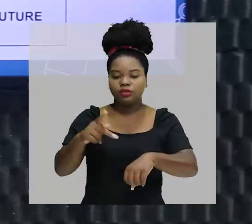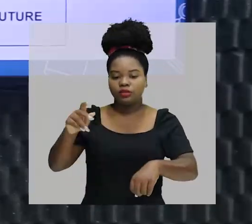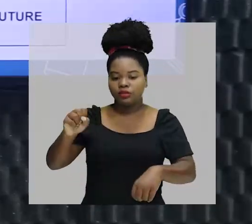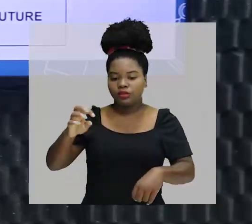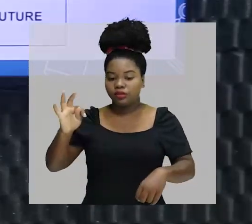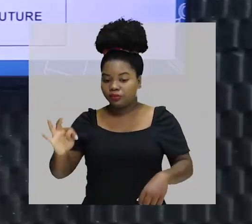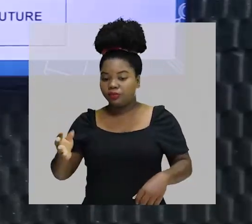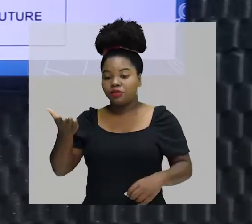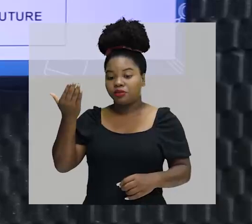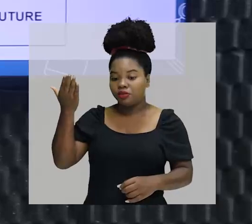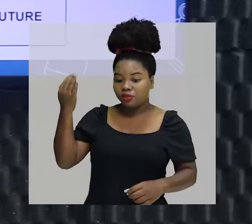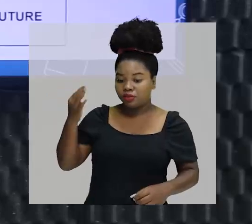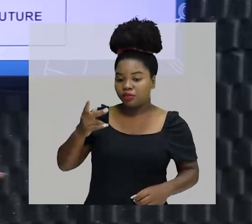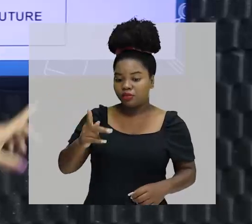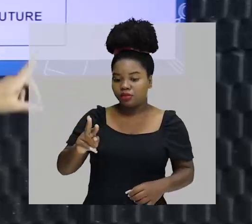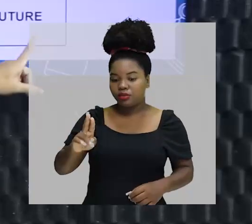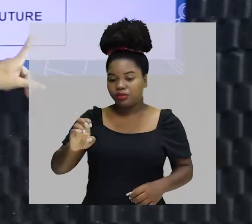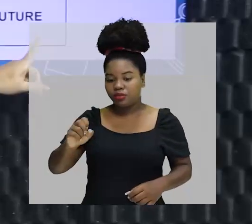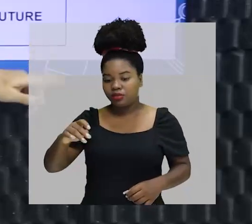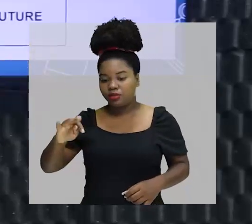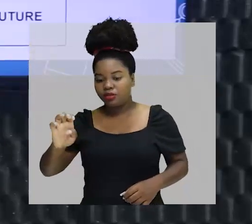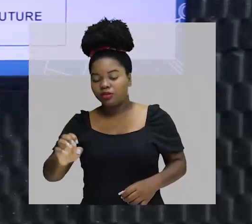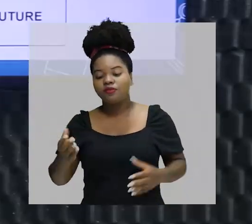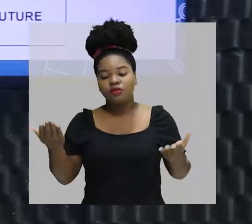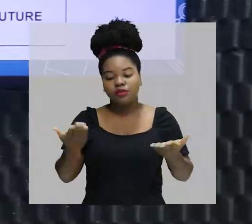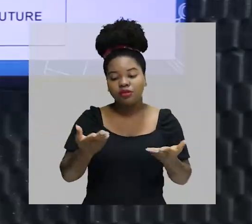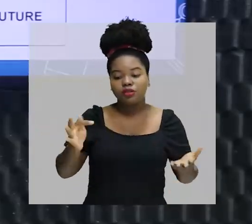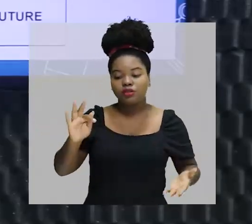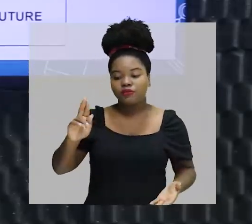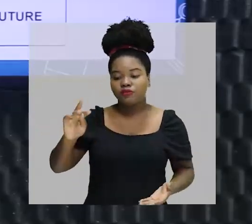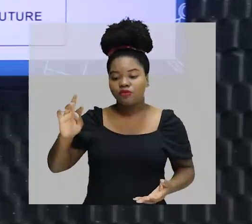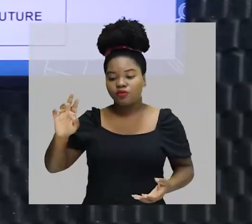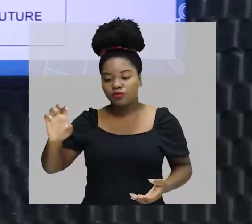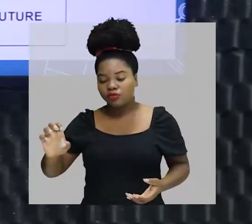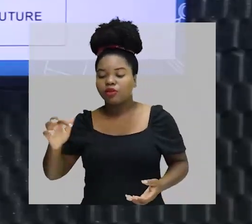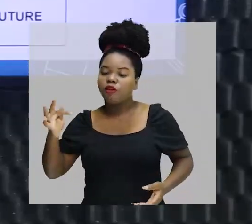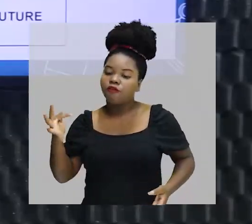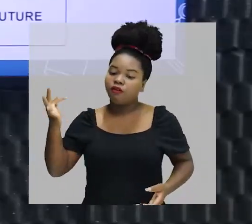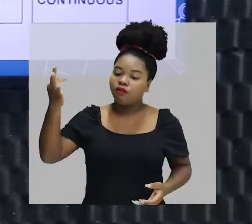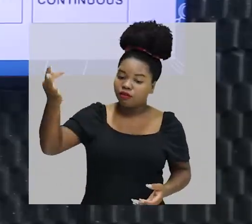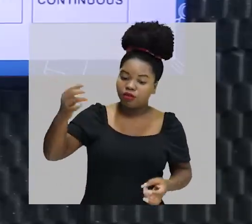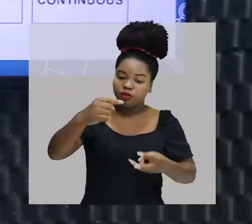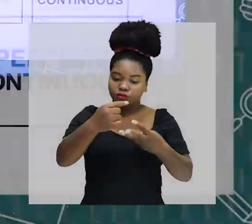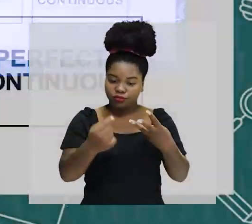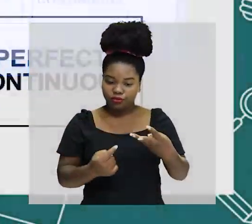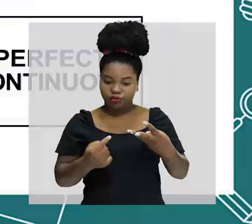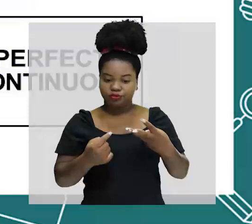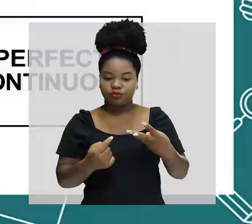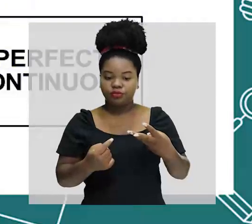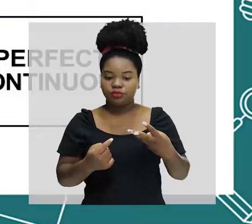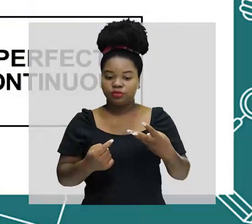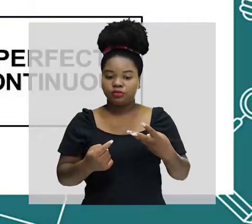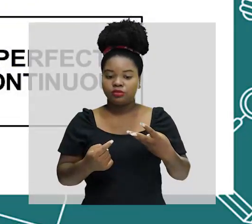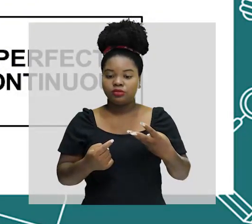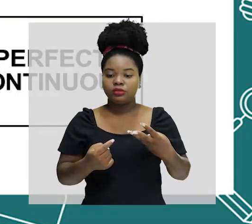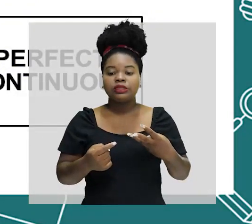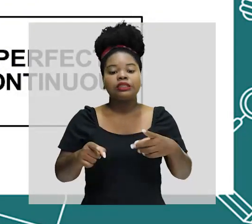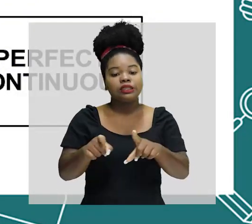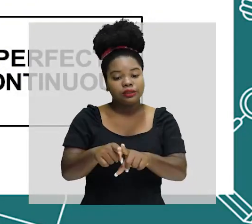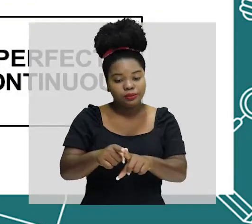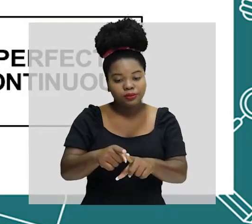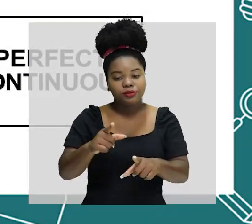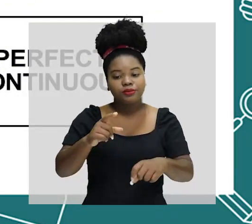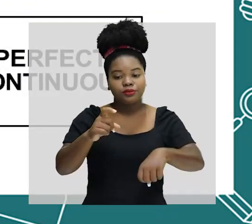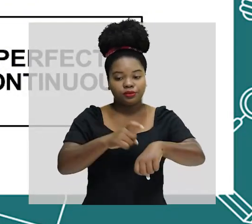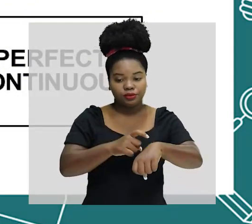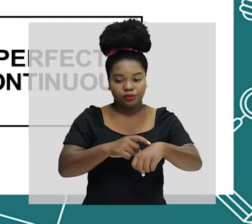passado, present, presente, e future, o futuro. As três noções temporais. Além da questão dos